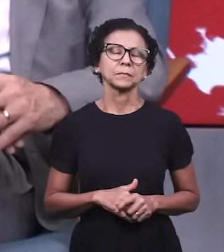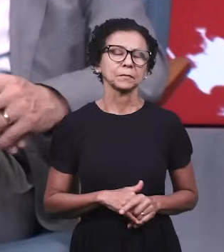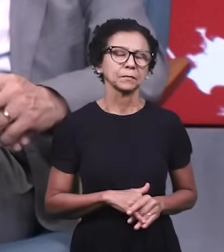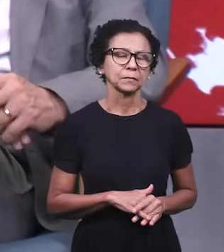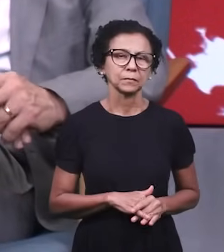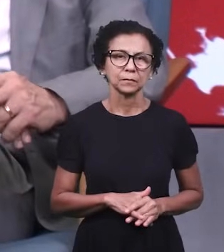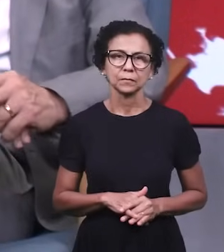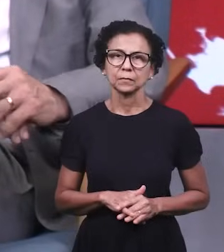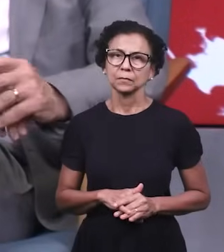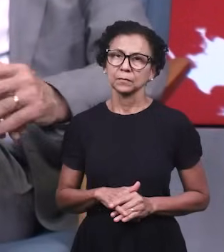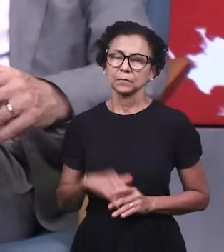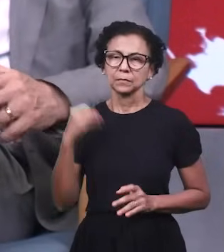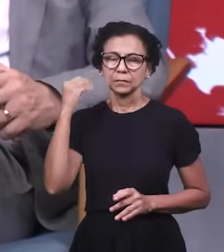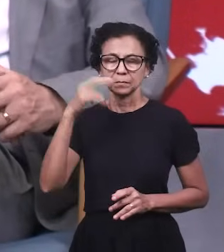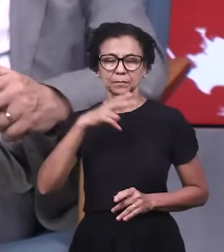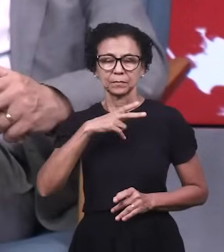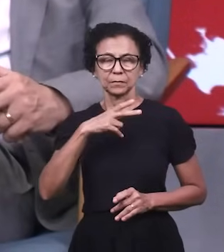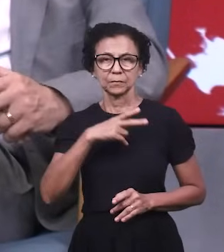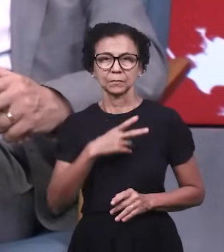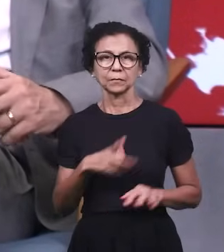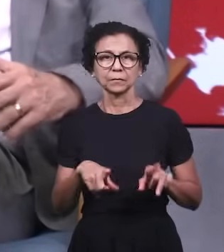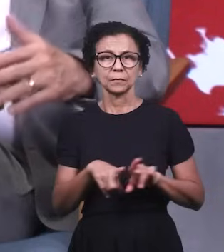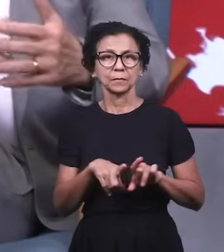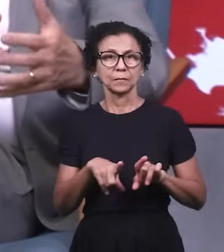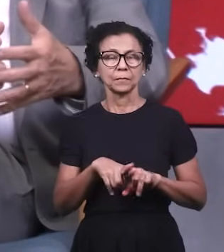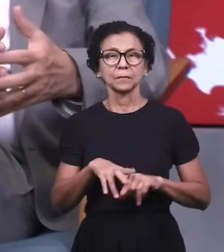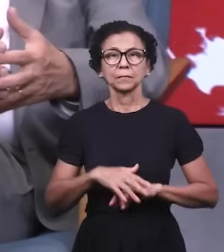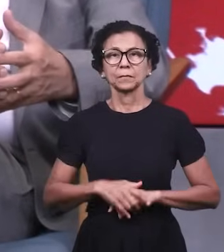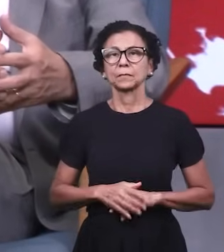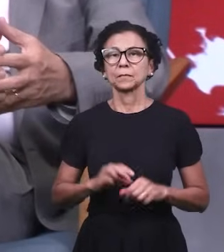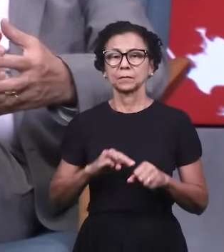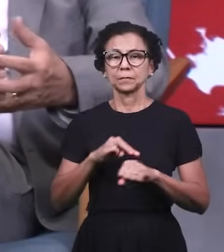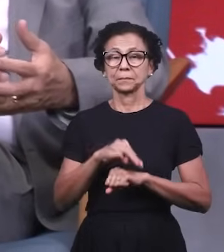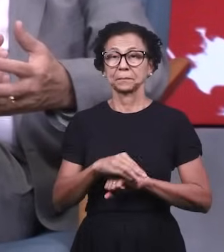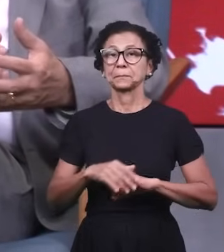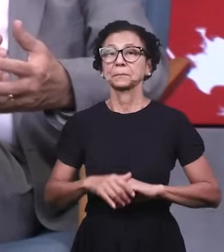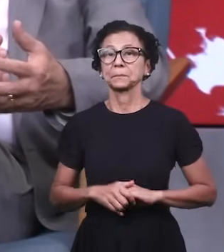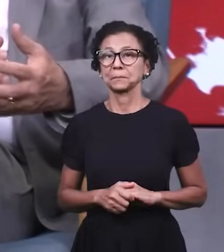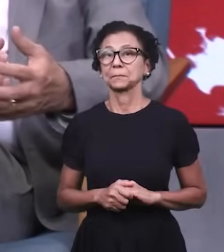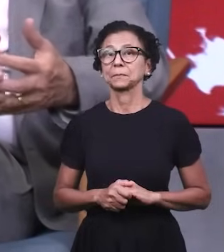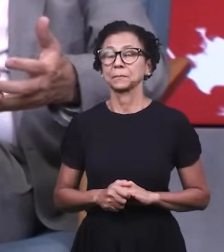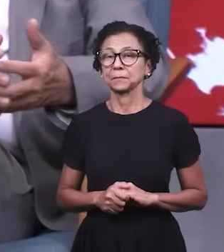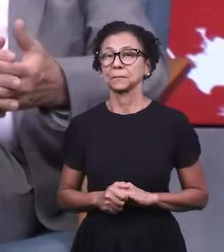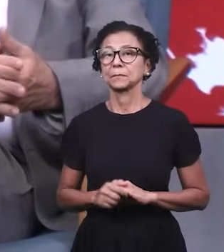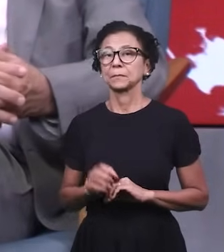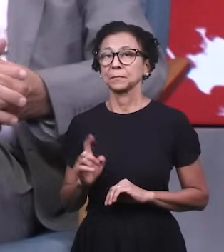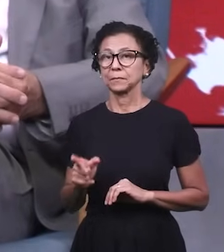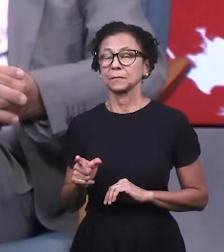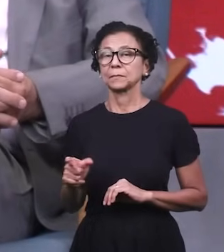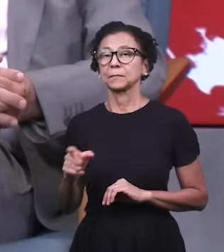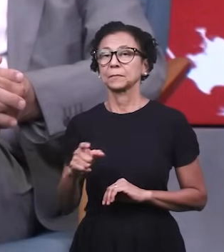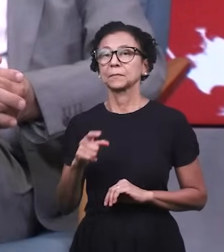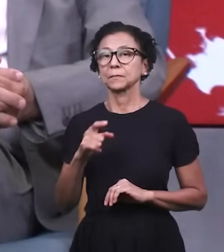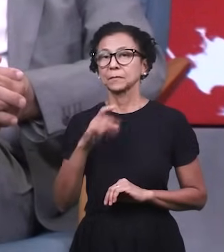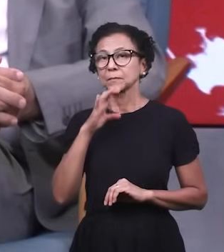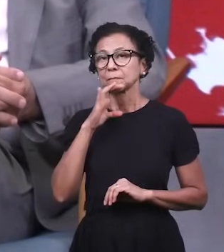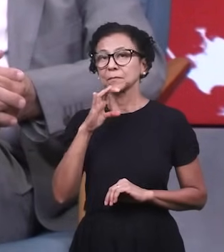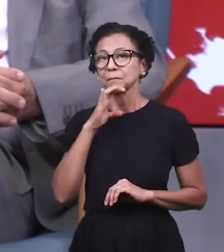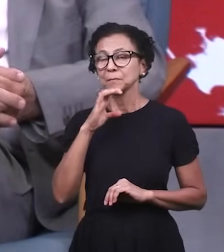ministérios. Tem que crescer. Ela cresce na operação do Espírito Santo, na graça, mas também no